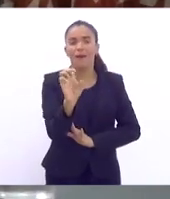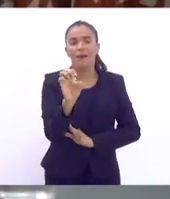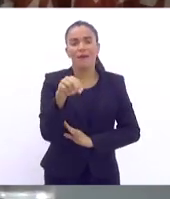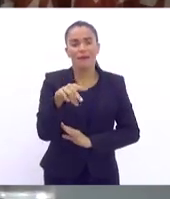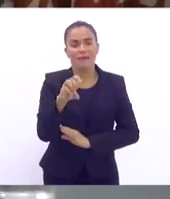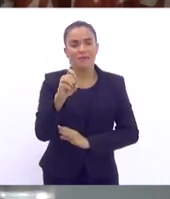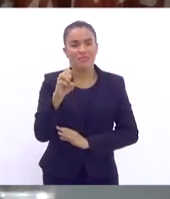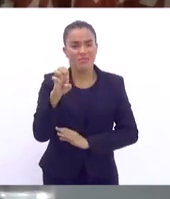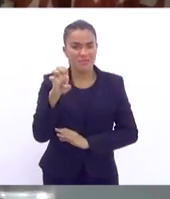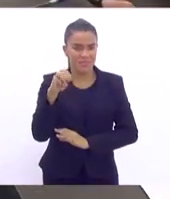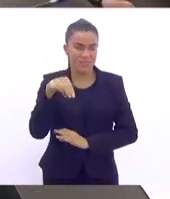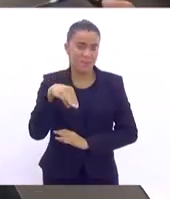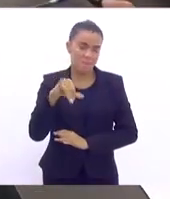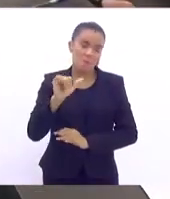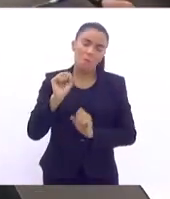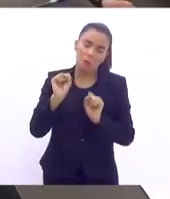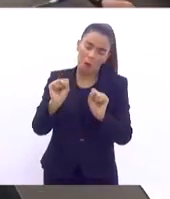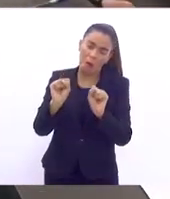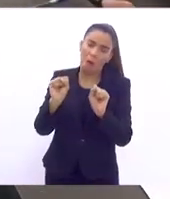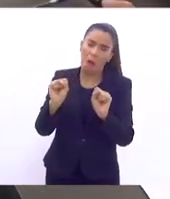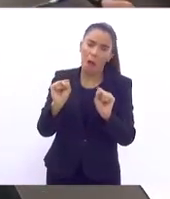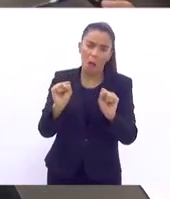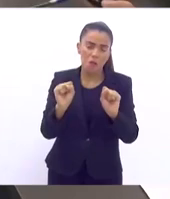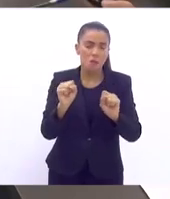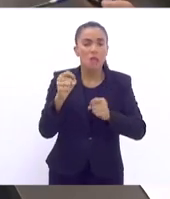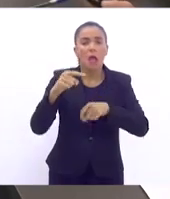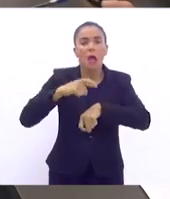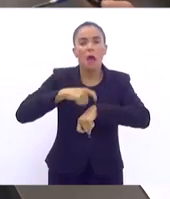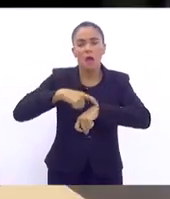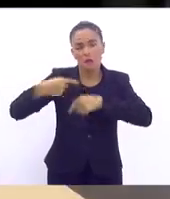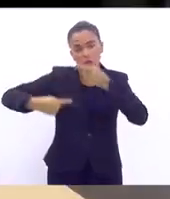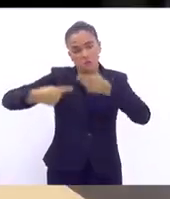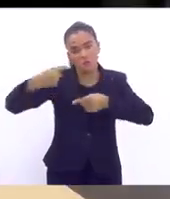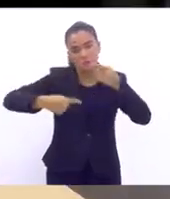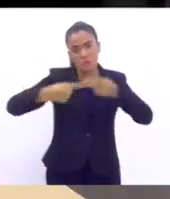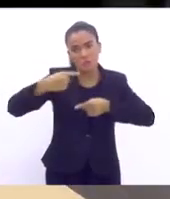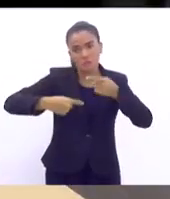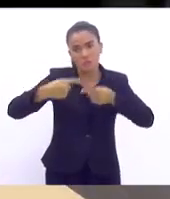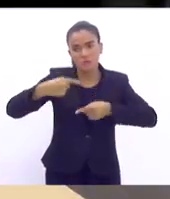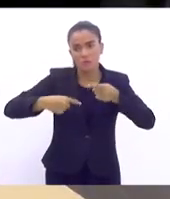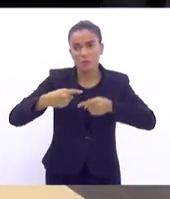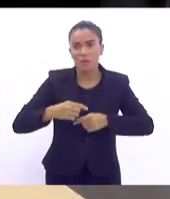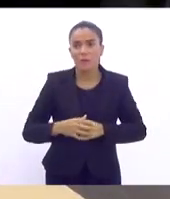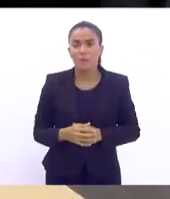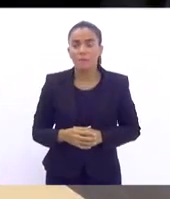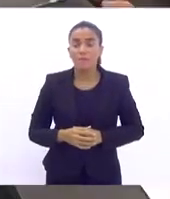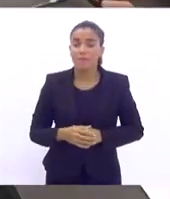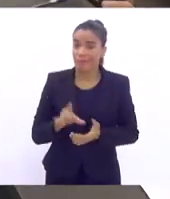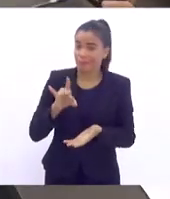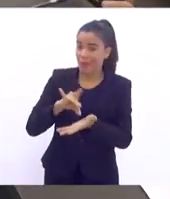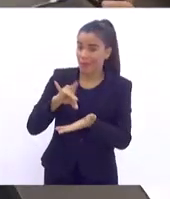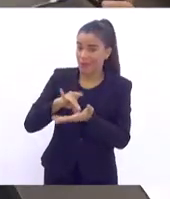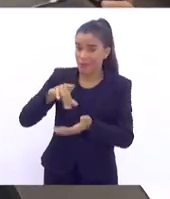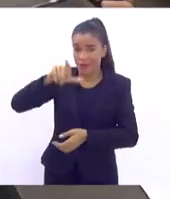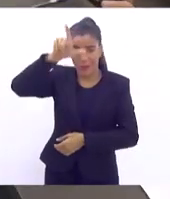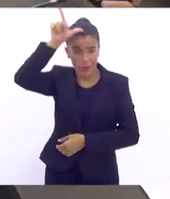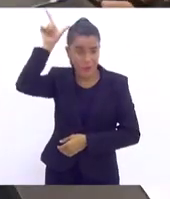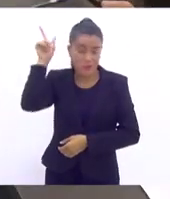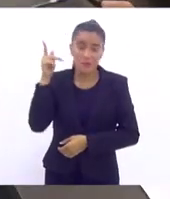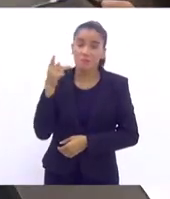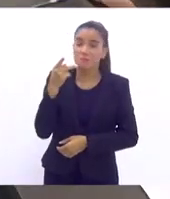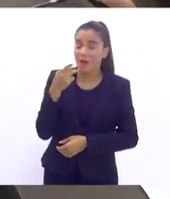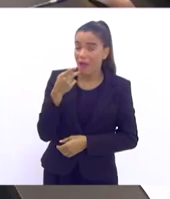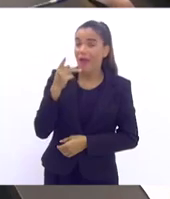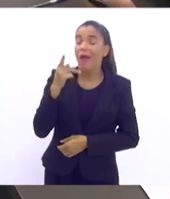pandemias discussão A gente entra no mérito dele é um